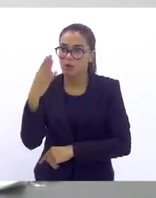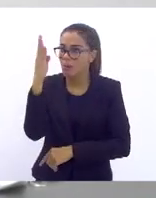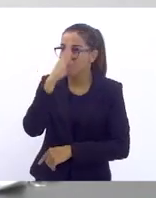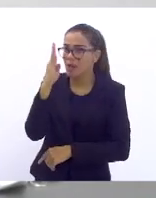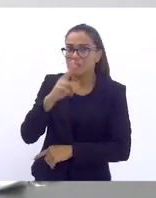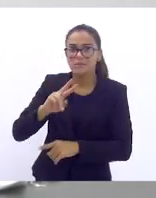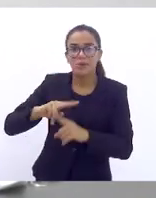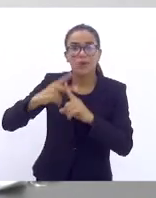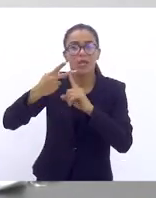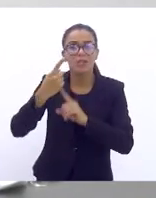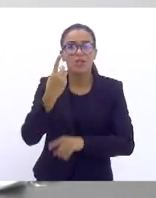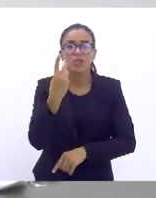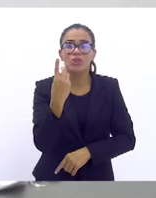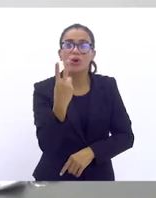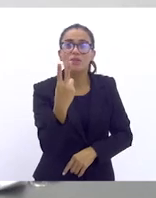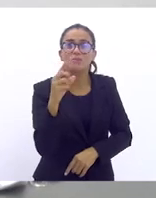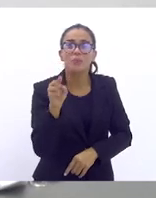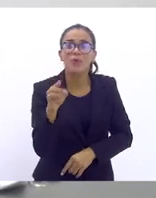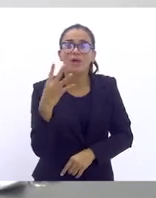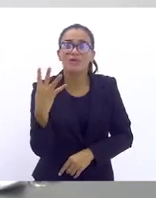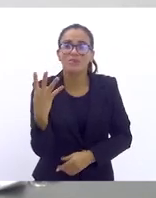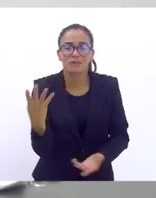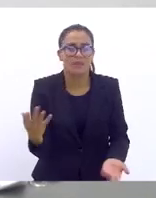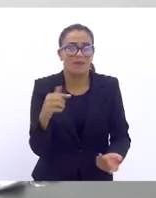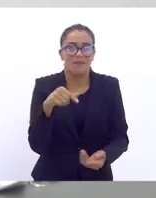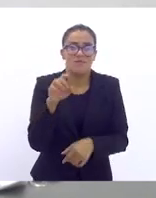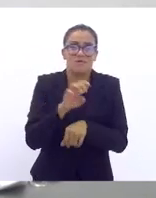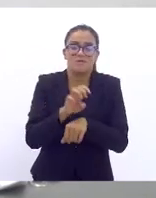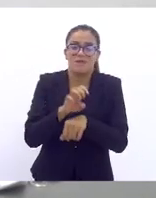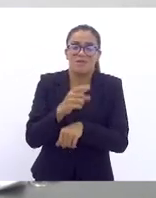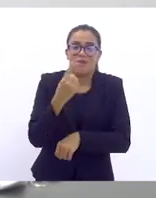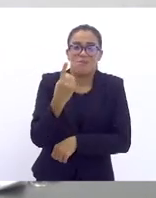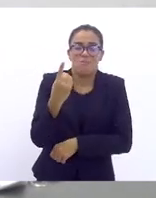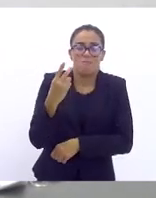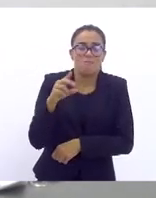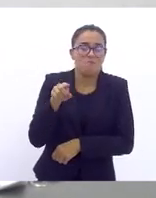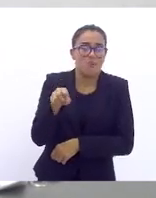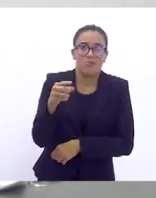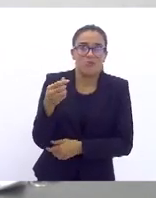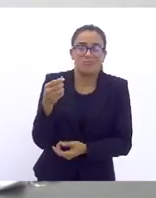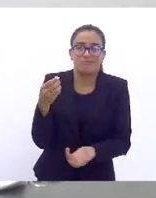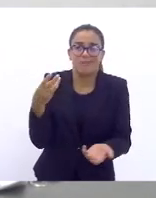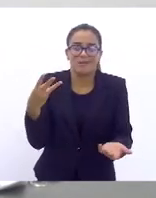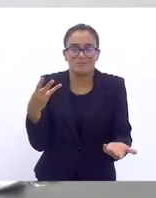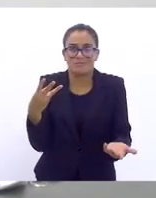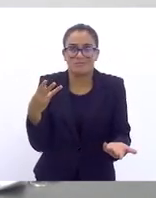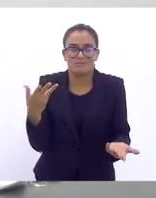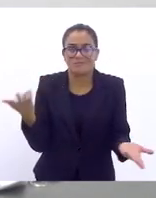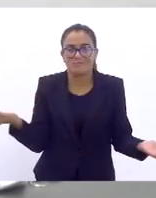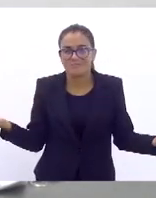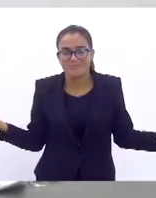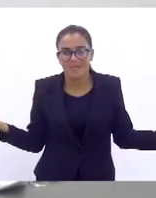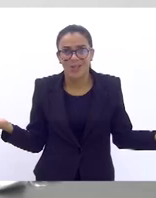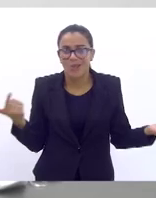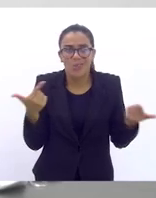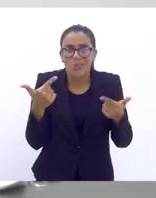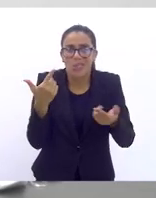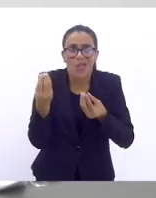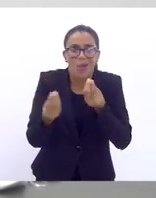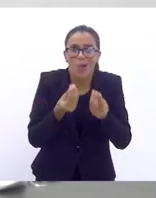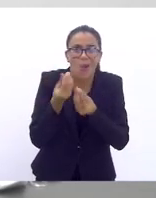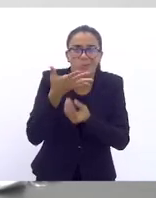pontos 14 e o estado é um ponto percentual não temos saída